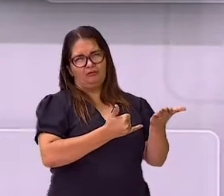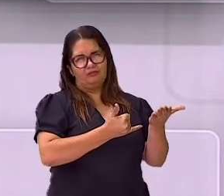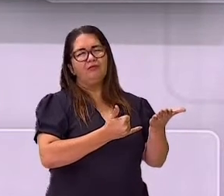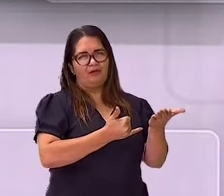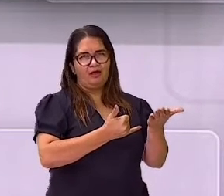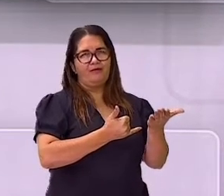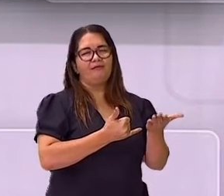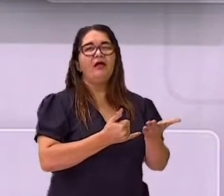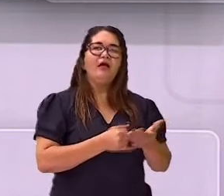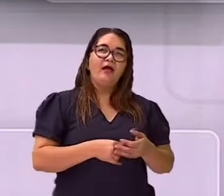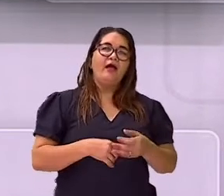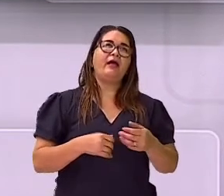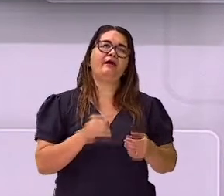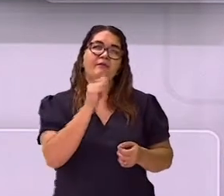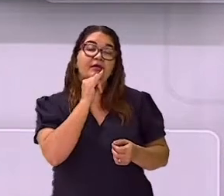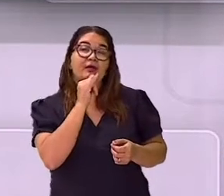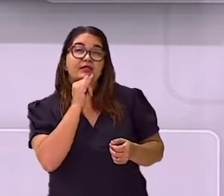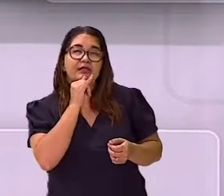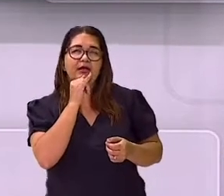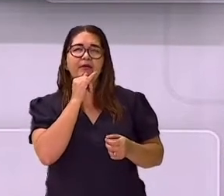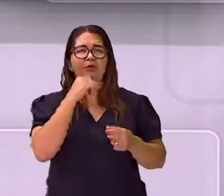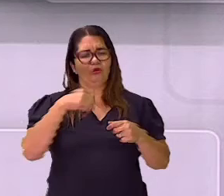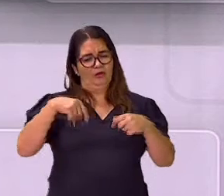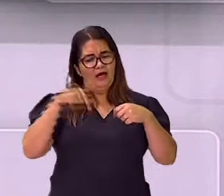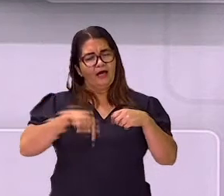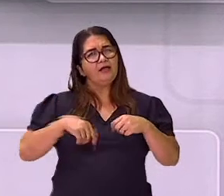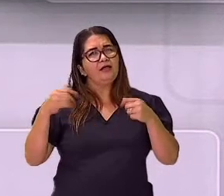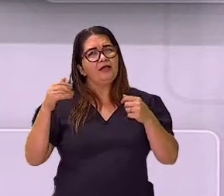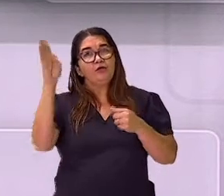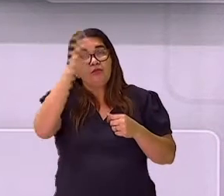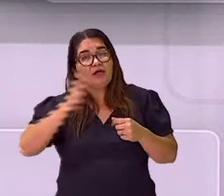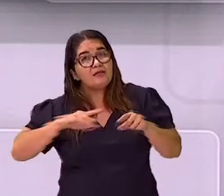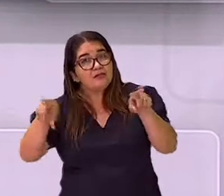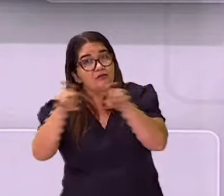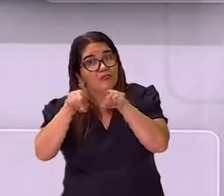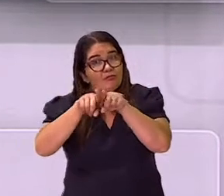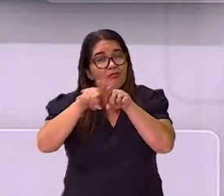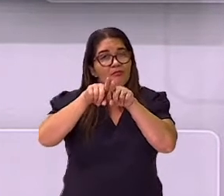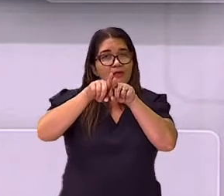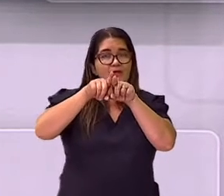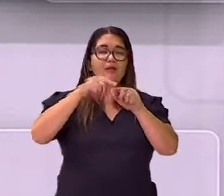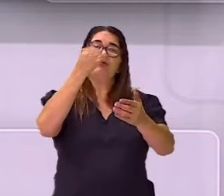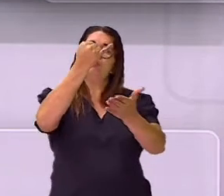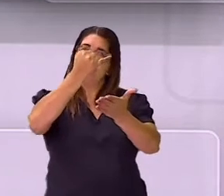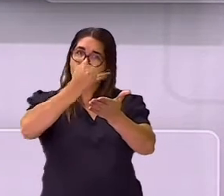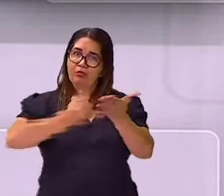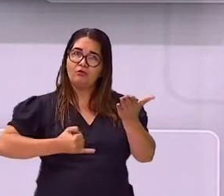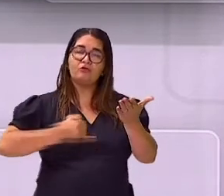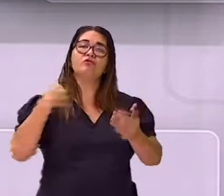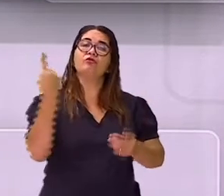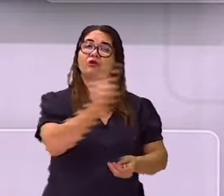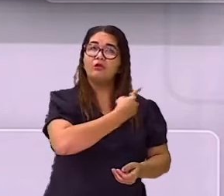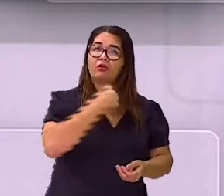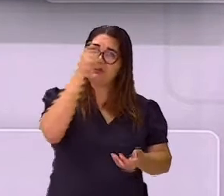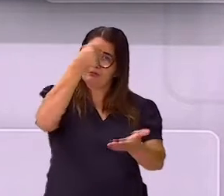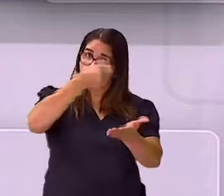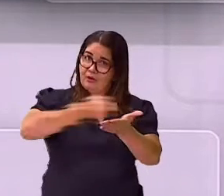governo federal. Então, ele unificou um sistema de